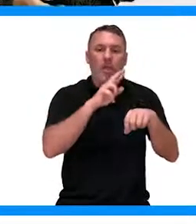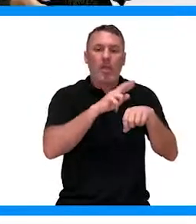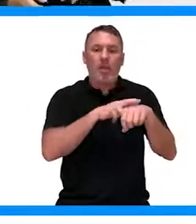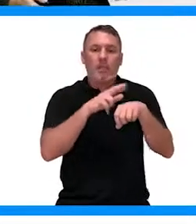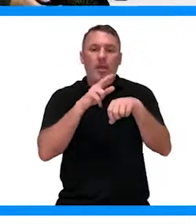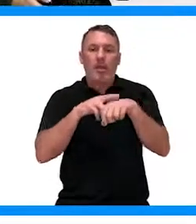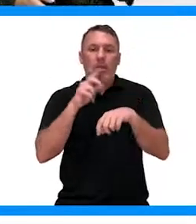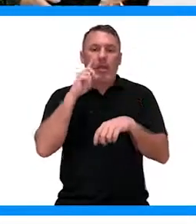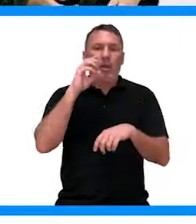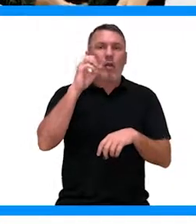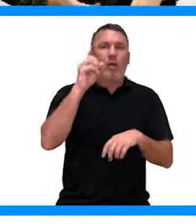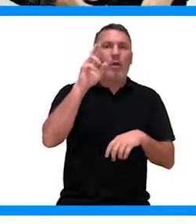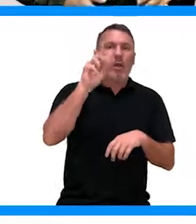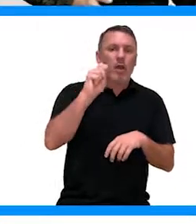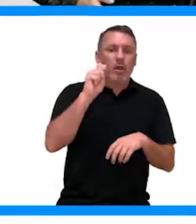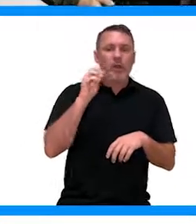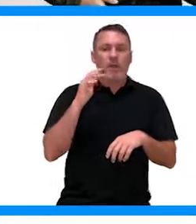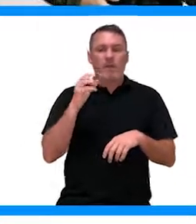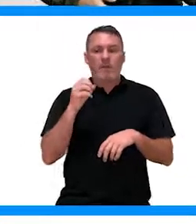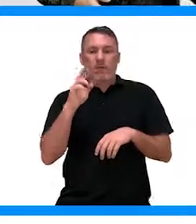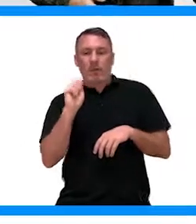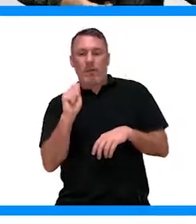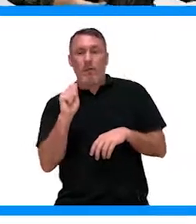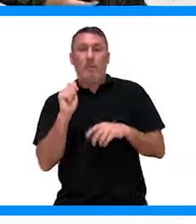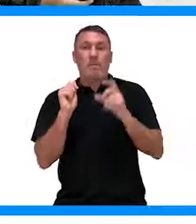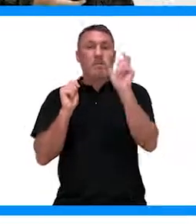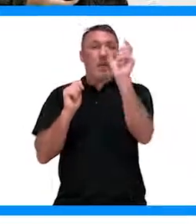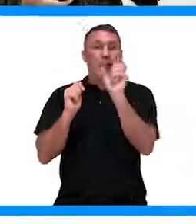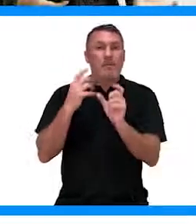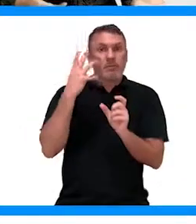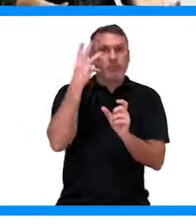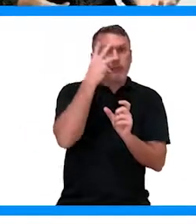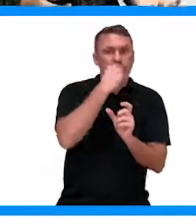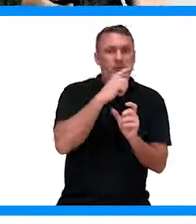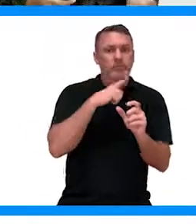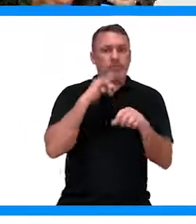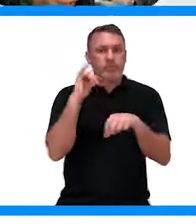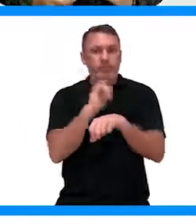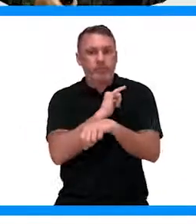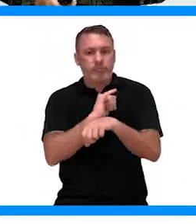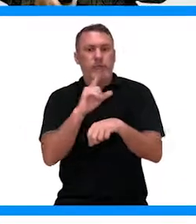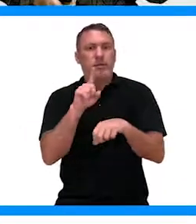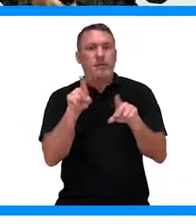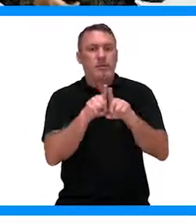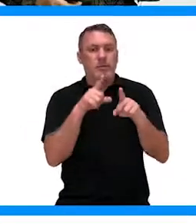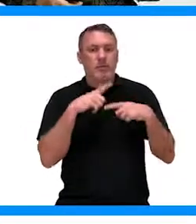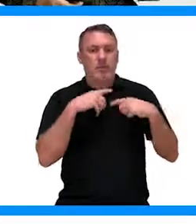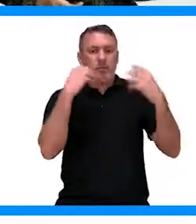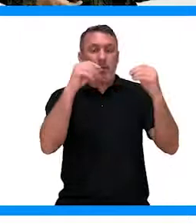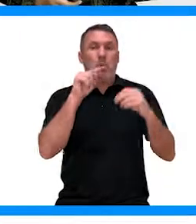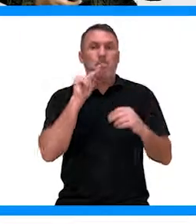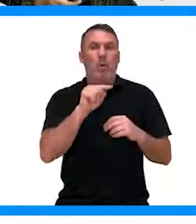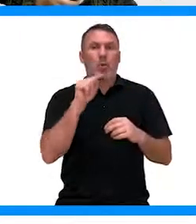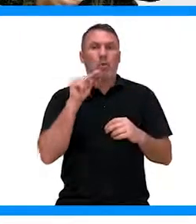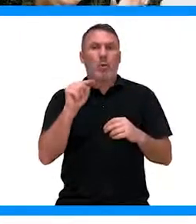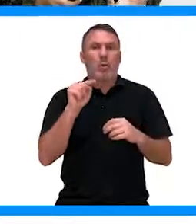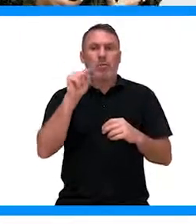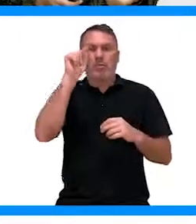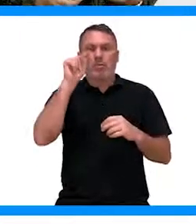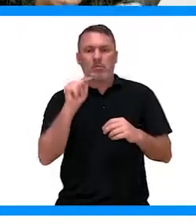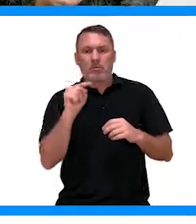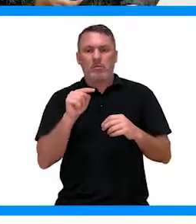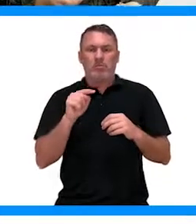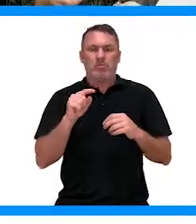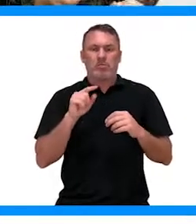preocupa com a rima, se preocupa com os melhores termos, melhores vocábulos. A gente tem a presença da pontuação, que é